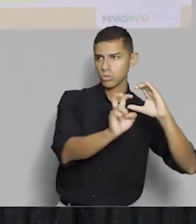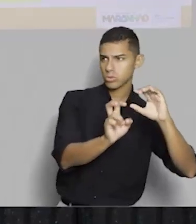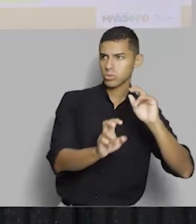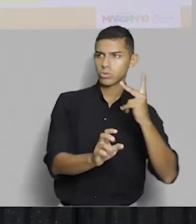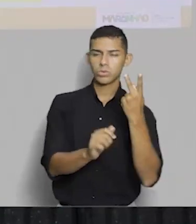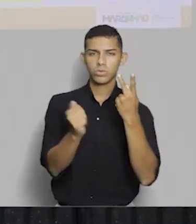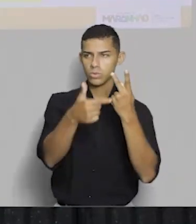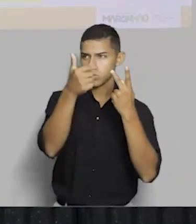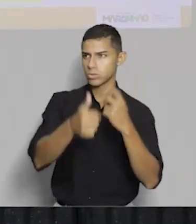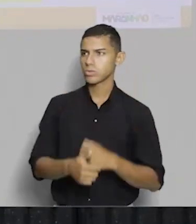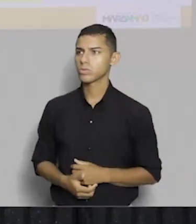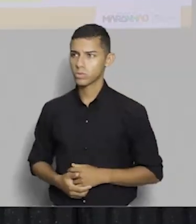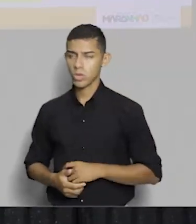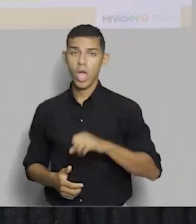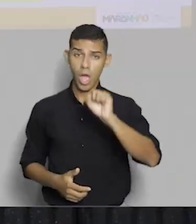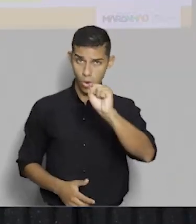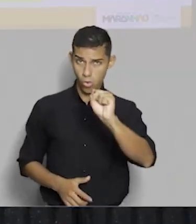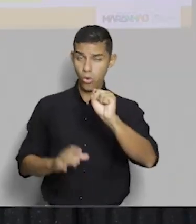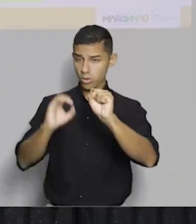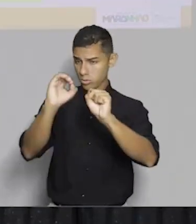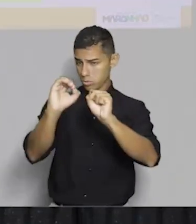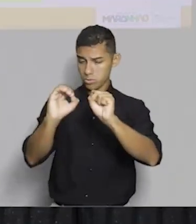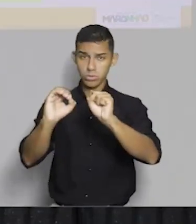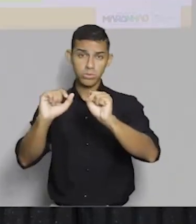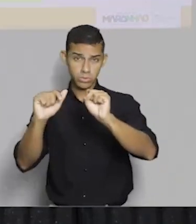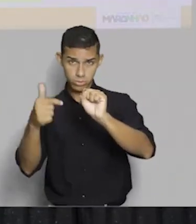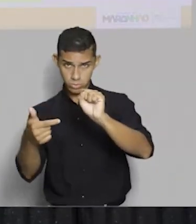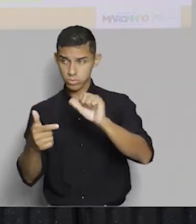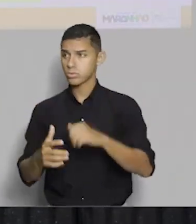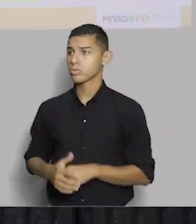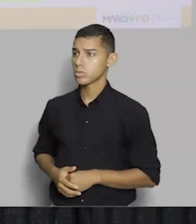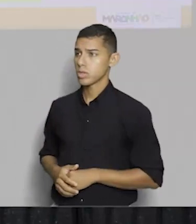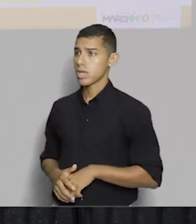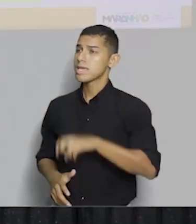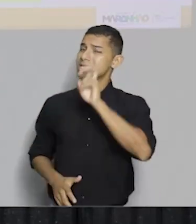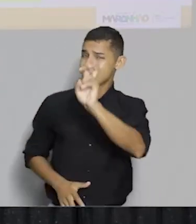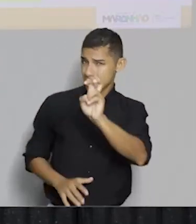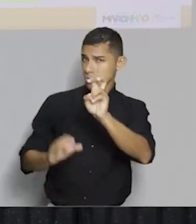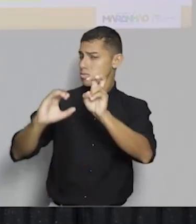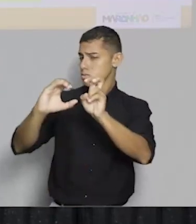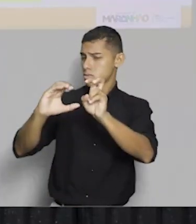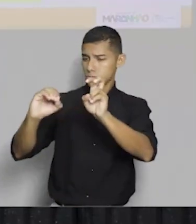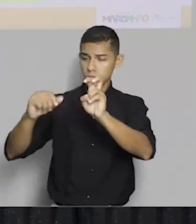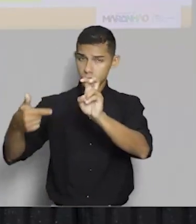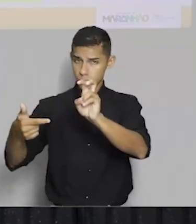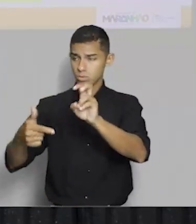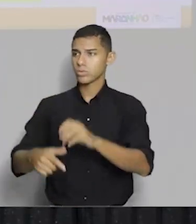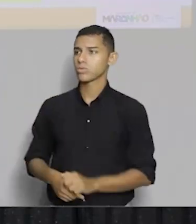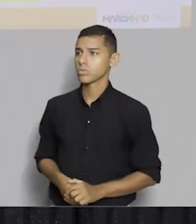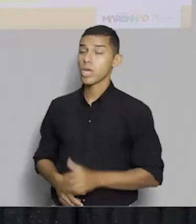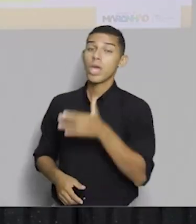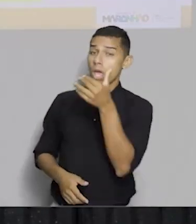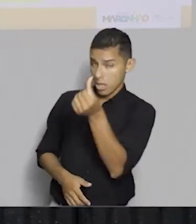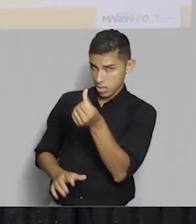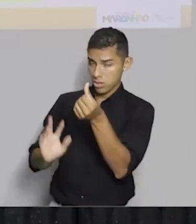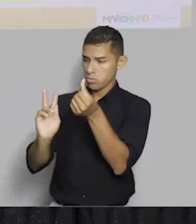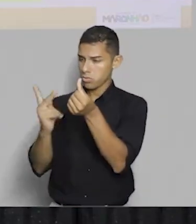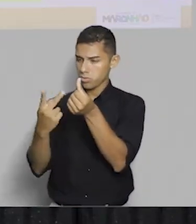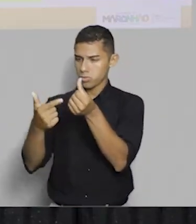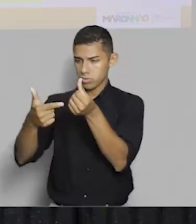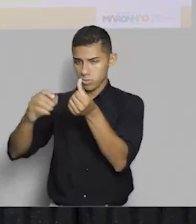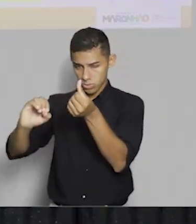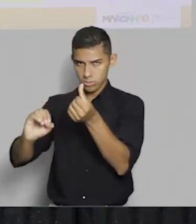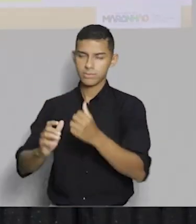oxigênio cinco para o gás carbônico e 6 para molécula de água esses valores também